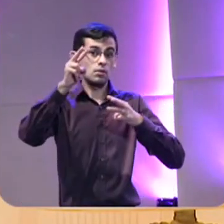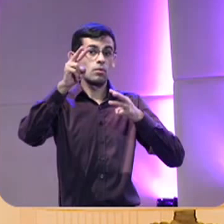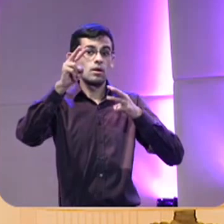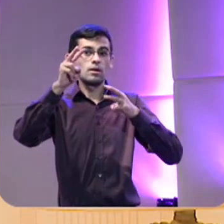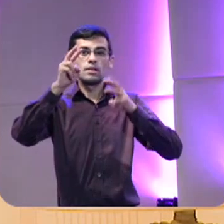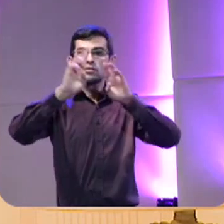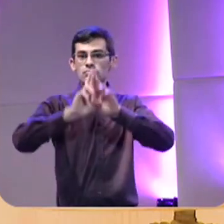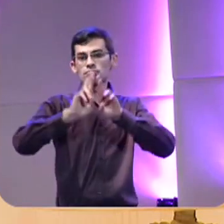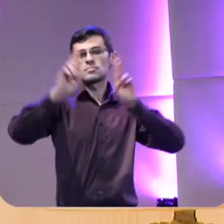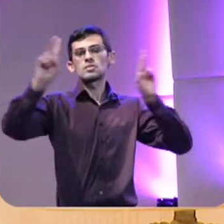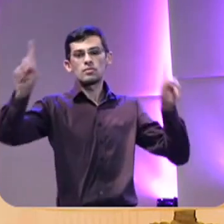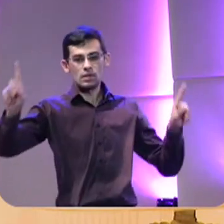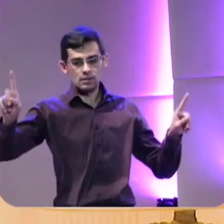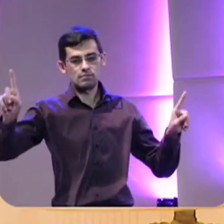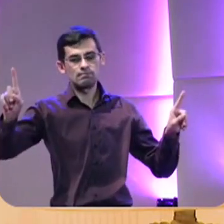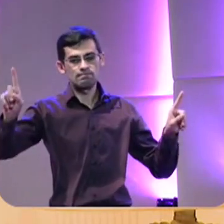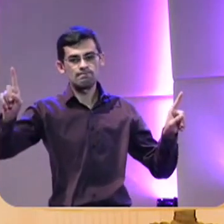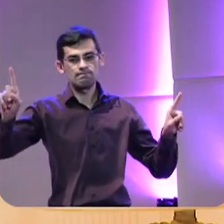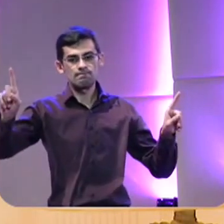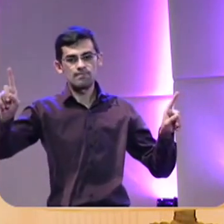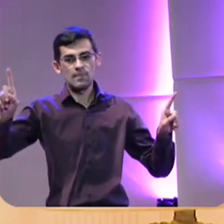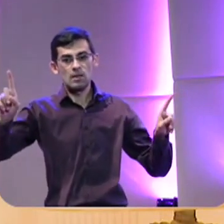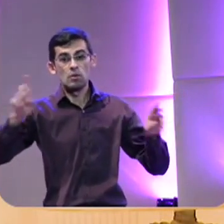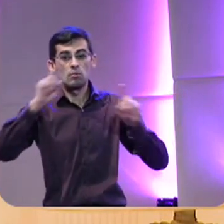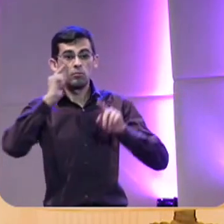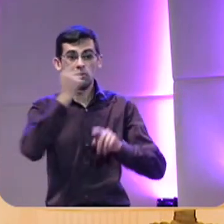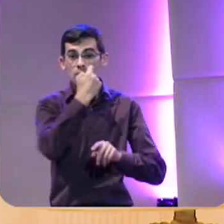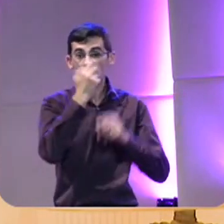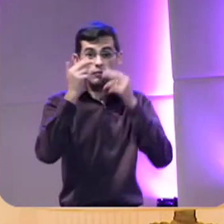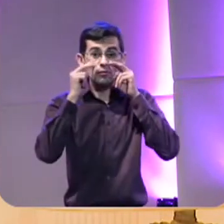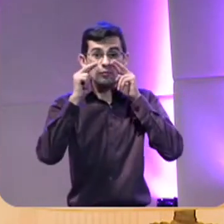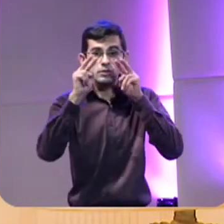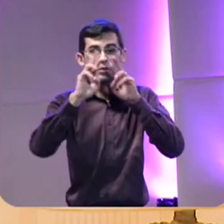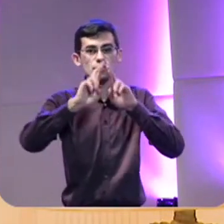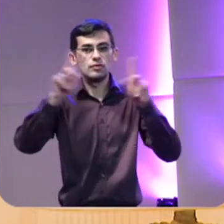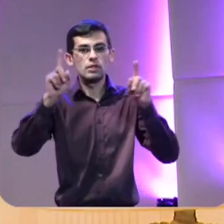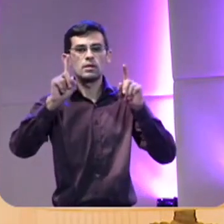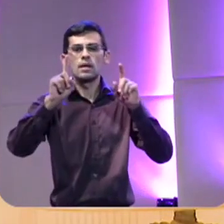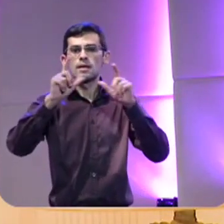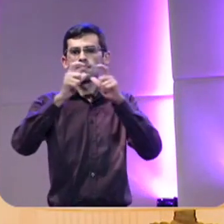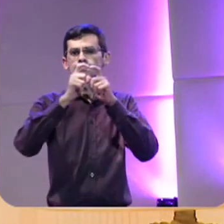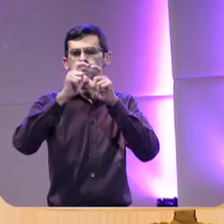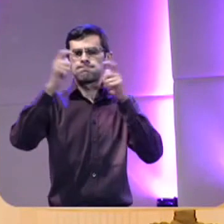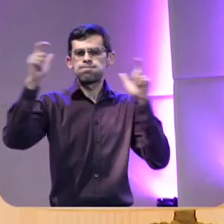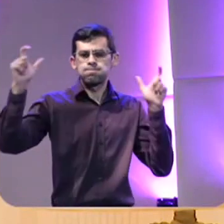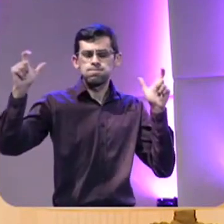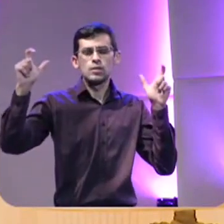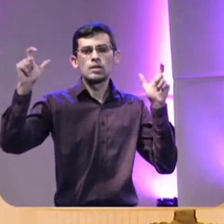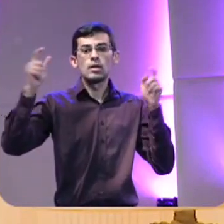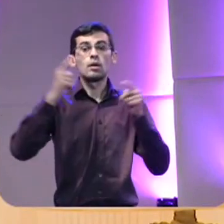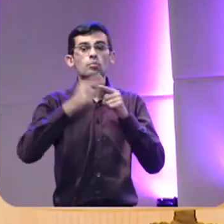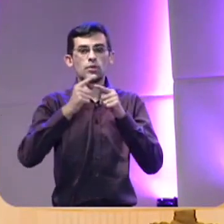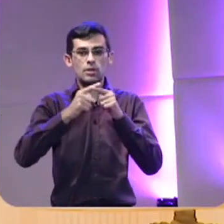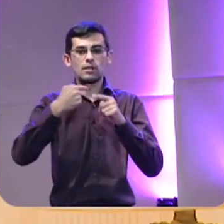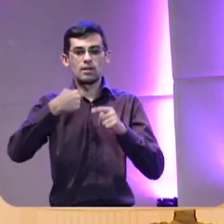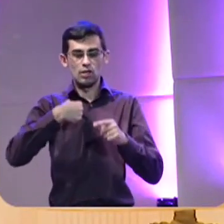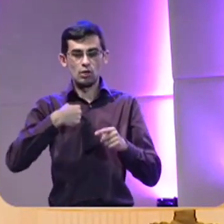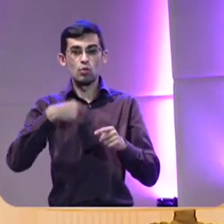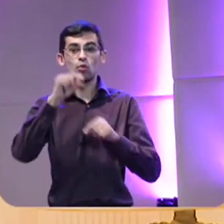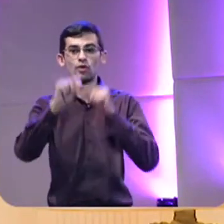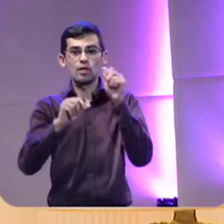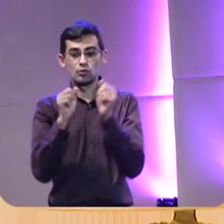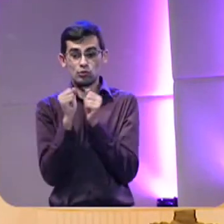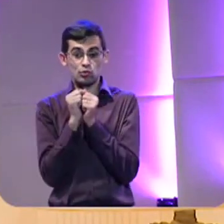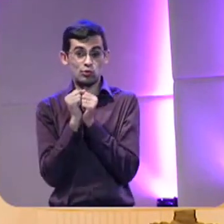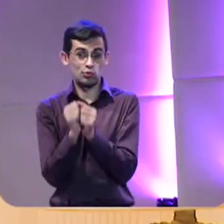agora diferente, não é? Uma visão que é amplificada, porque eu vou andar do